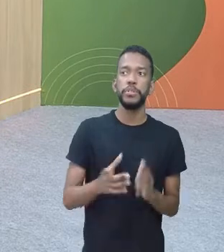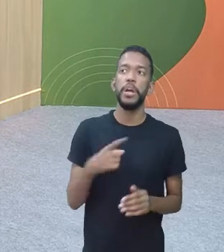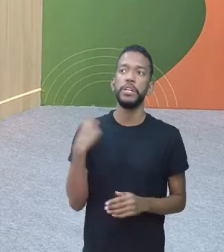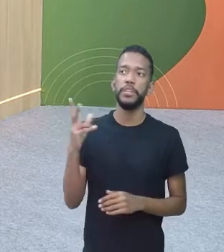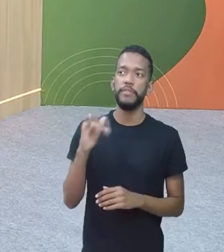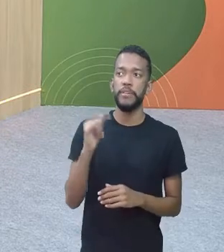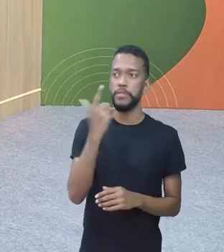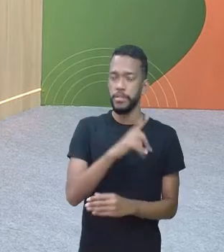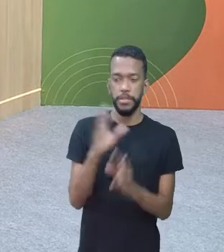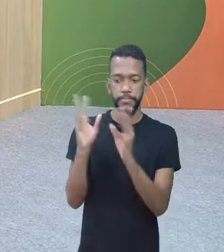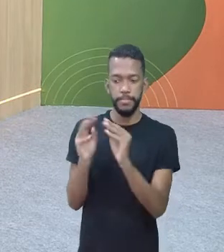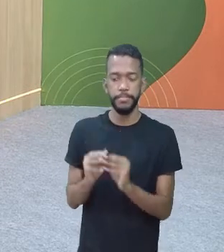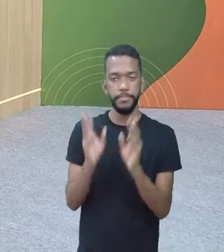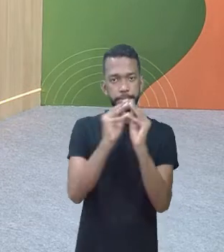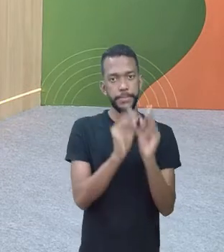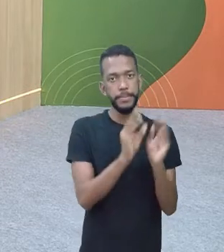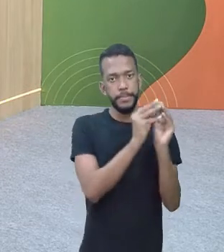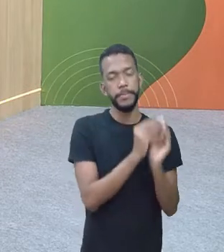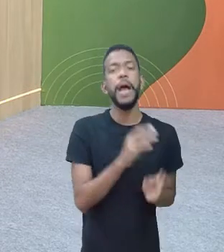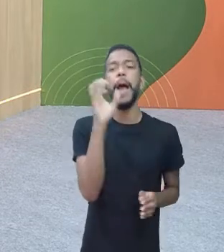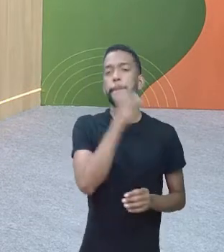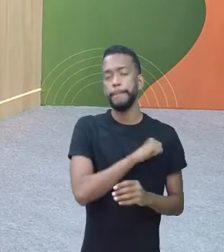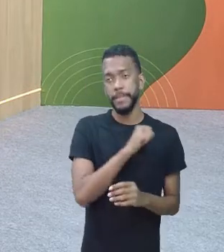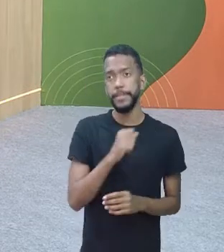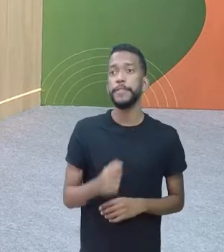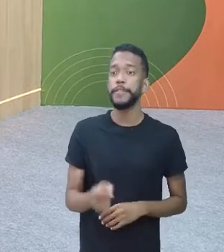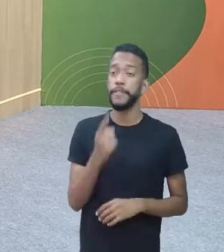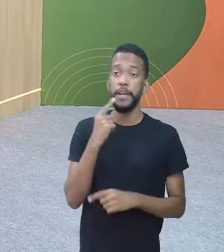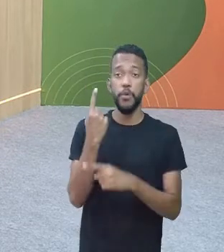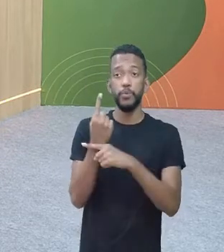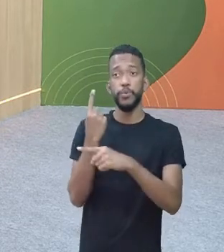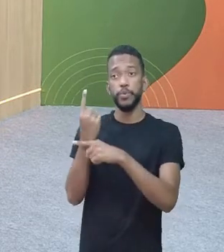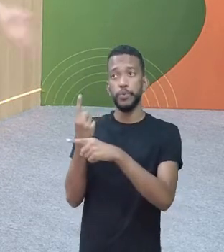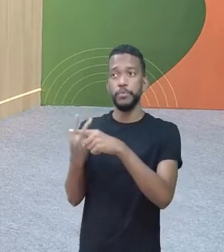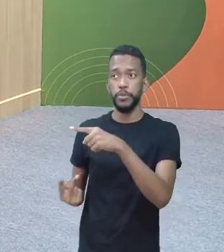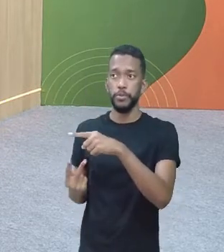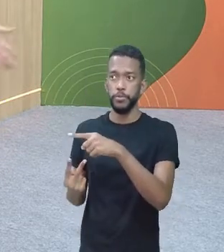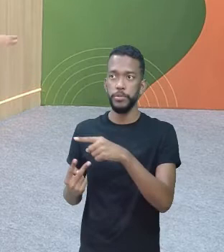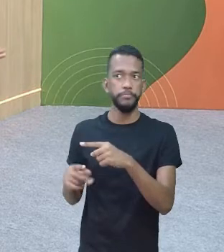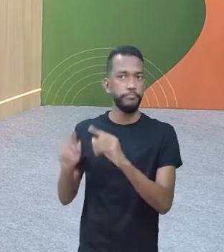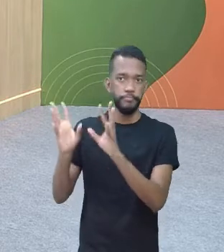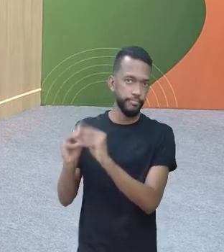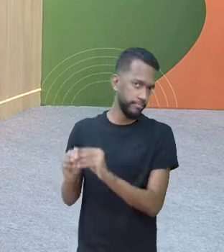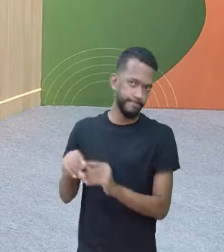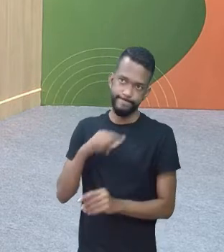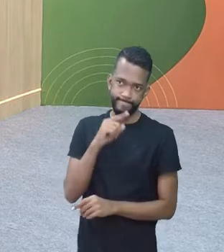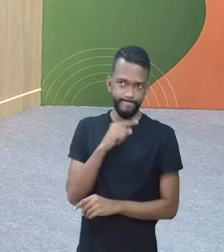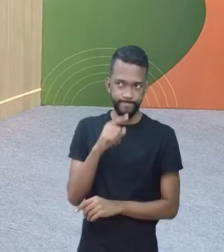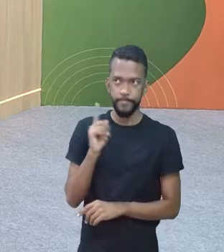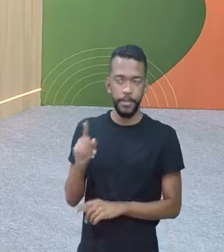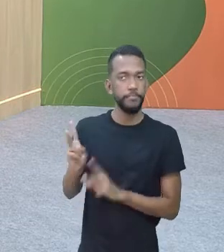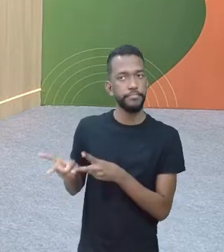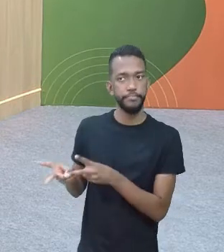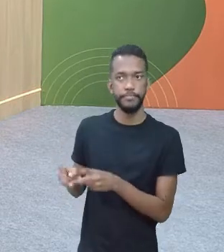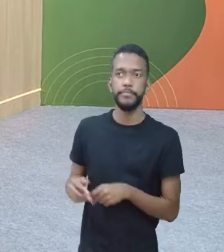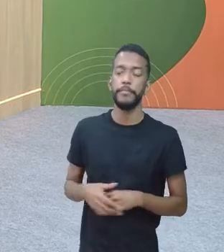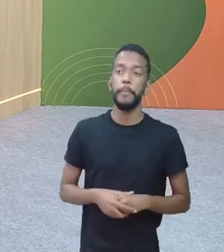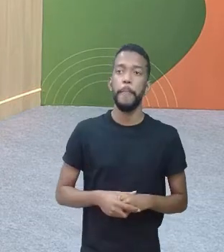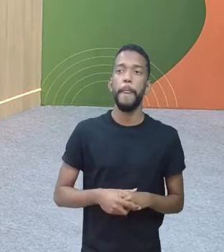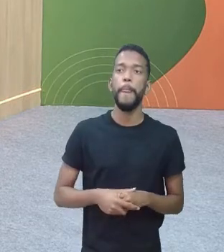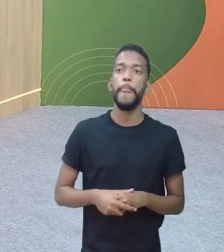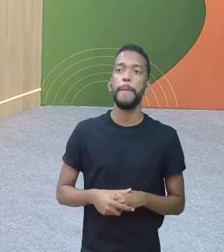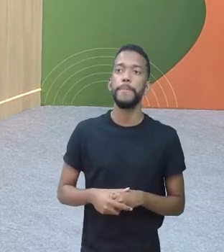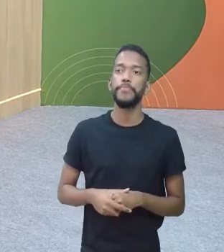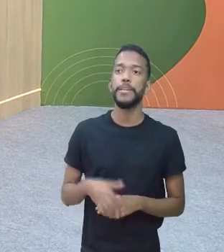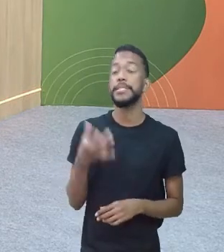conseguir simplificar bem rapidinho, tá? Então, 1 sobre 2 do Eduardo não dá para a gente simplificar, vai ficar assim mesmo.